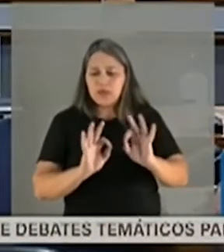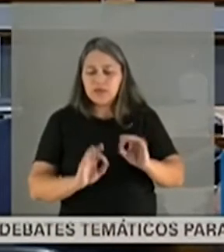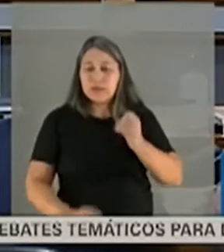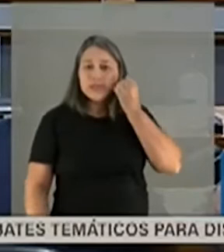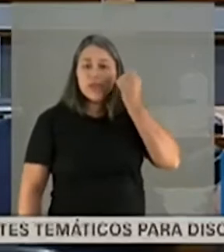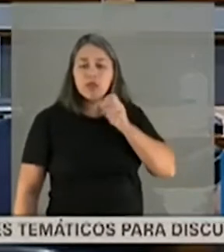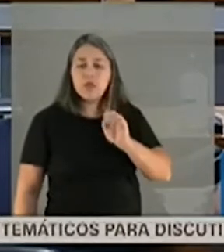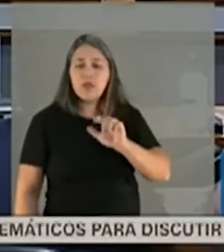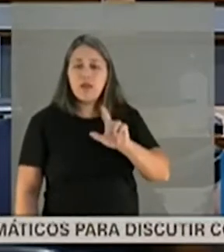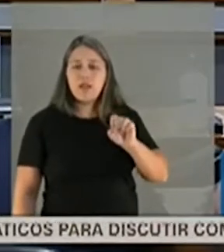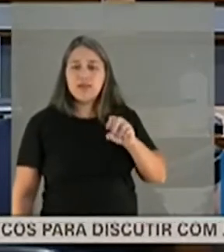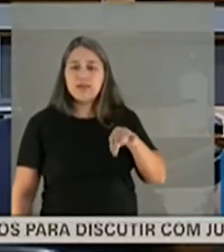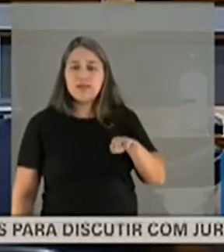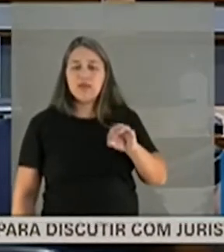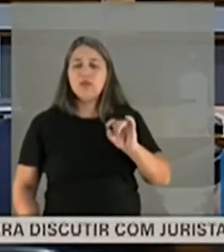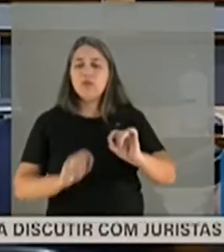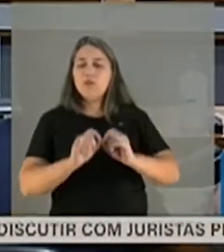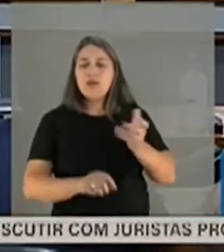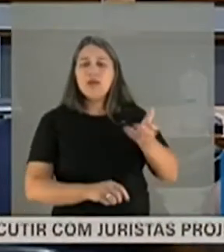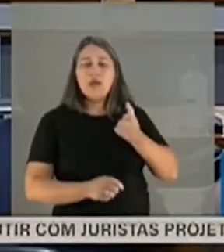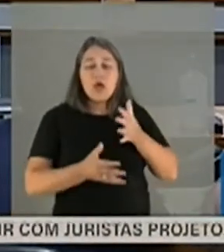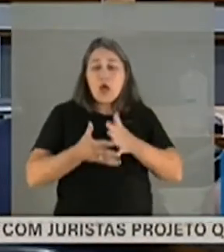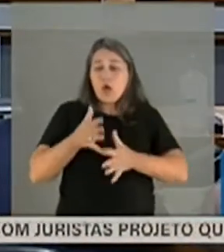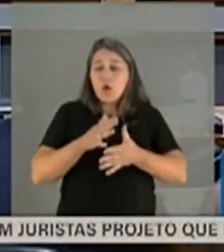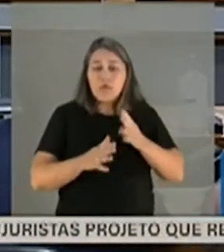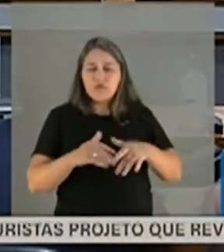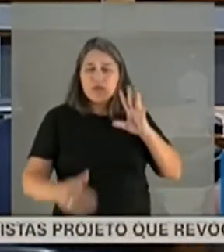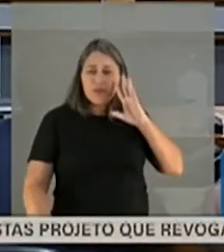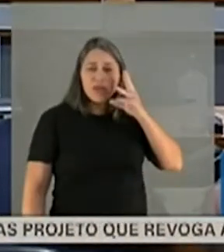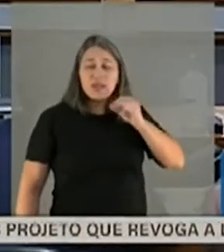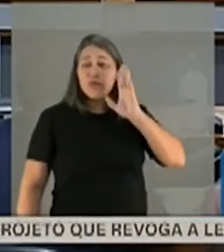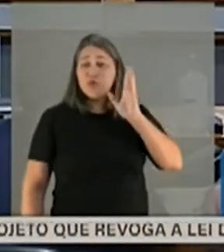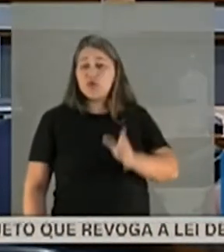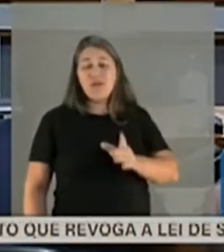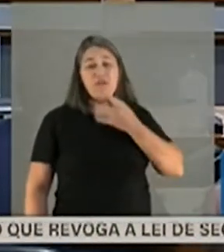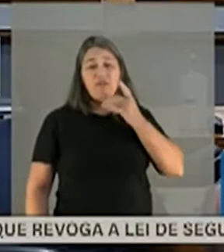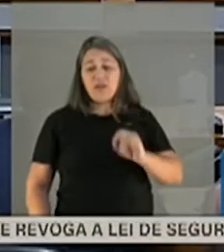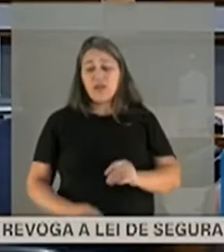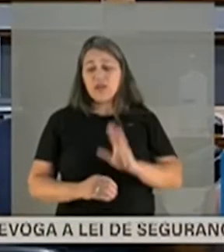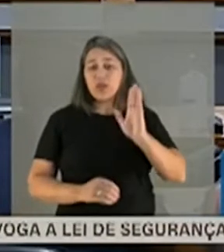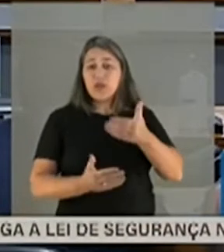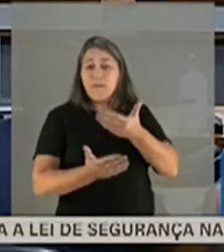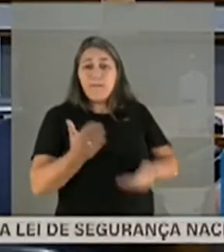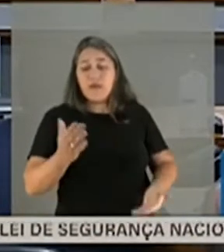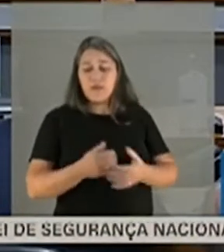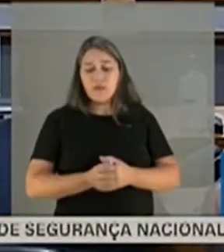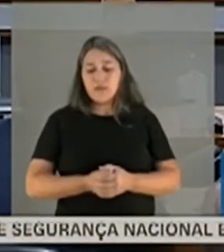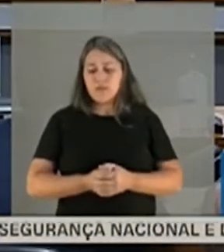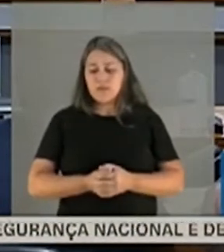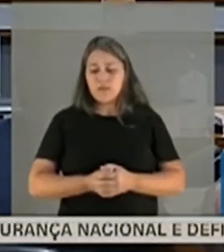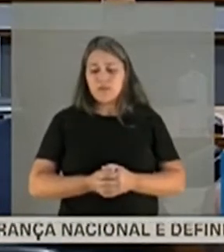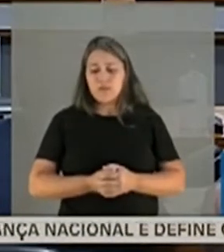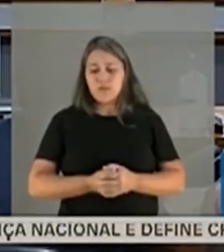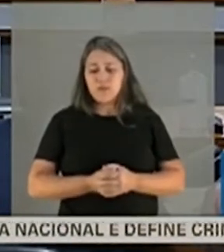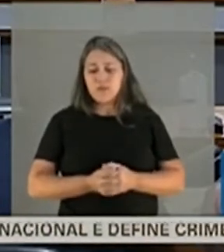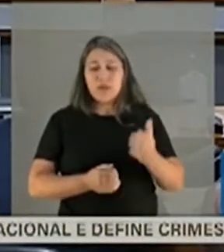Alessandro, o que o senador Marco Rogério quer é tentar confundir. Essa decisão já foi tomada, ele já perdeu. Esquece. Não, senhor presidente.